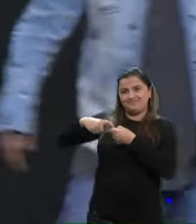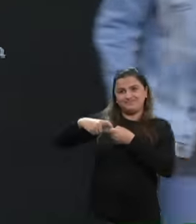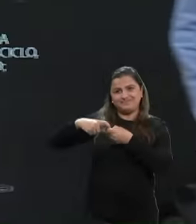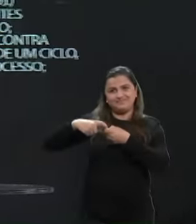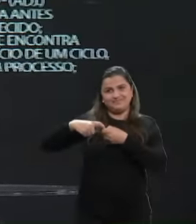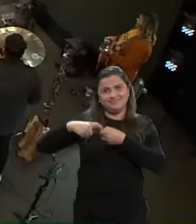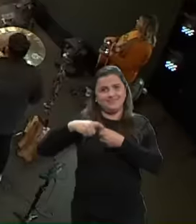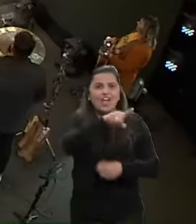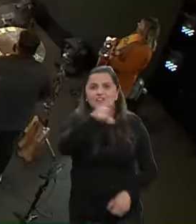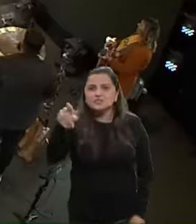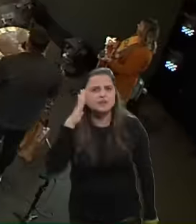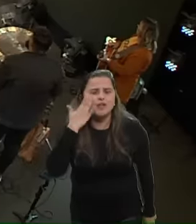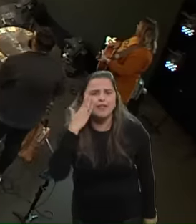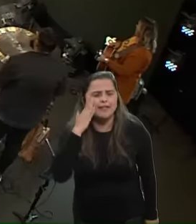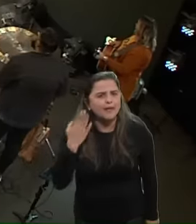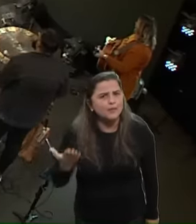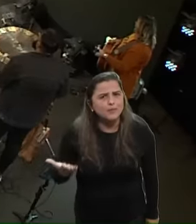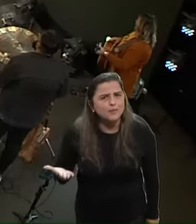Não, você não está pegando, não?